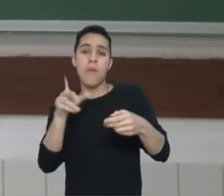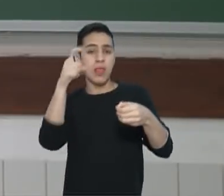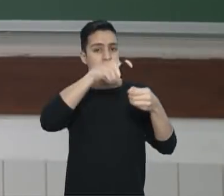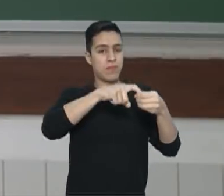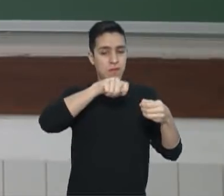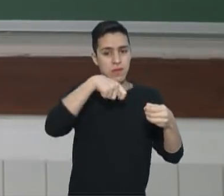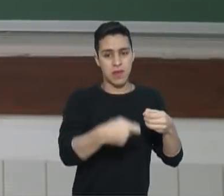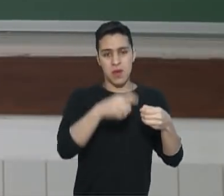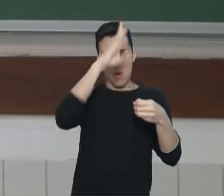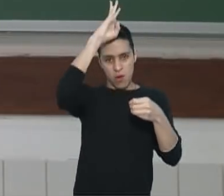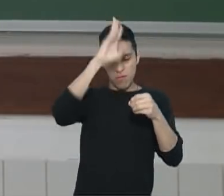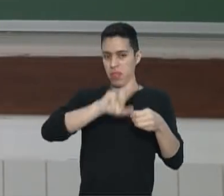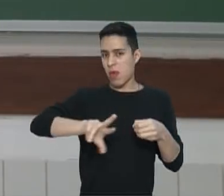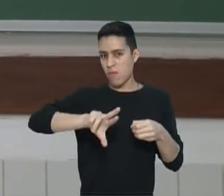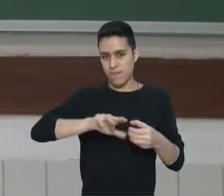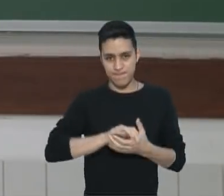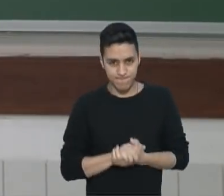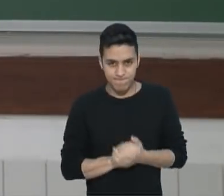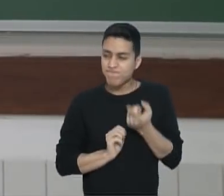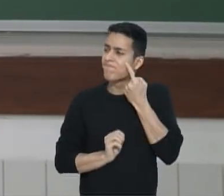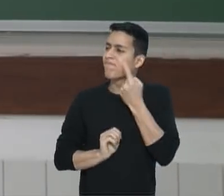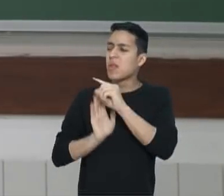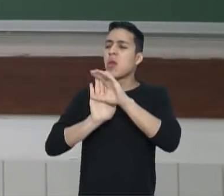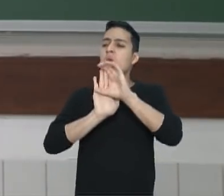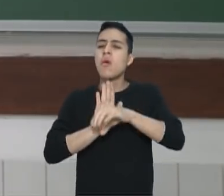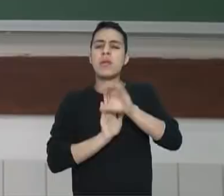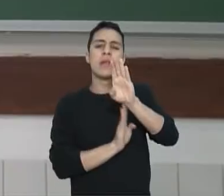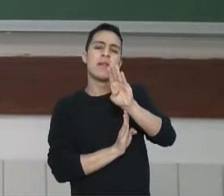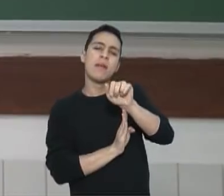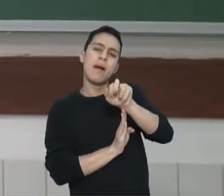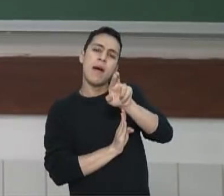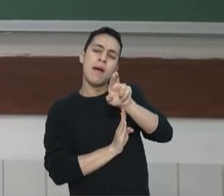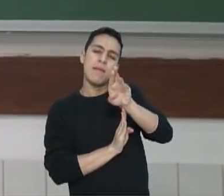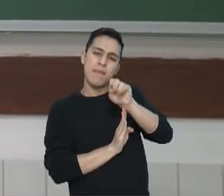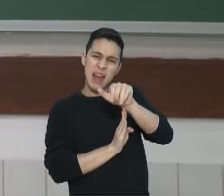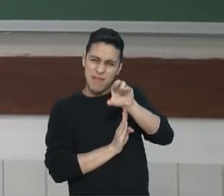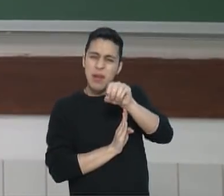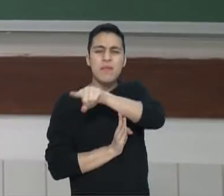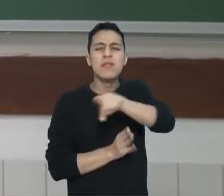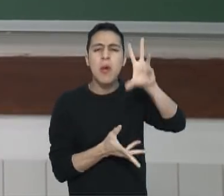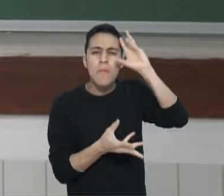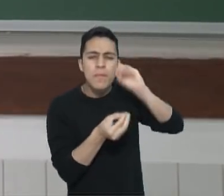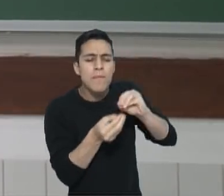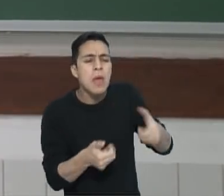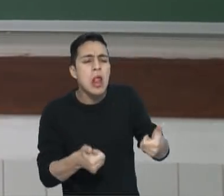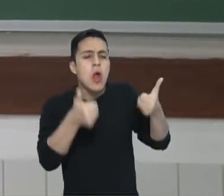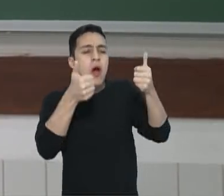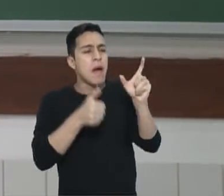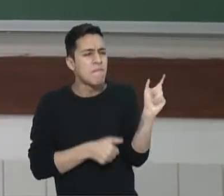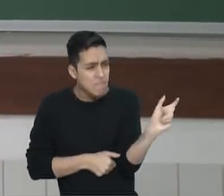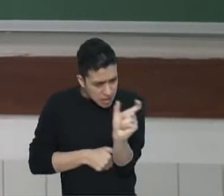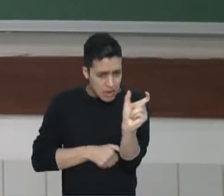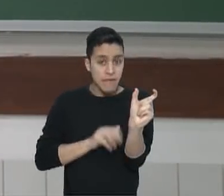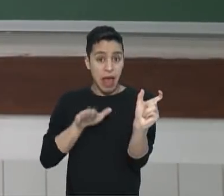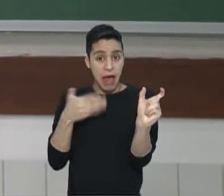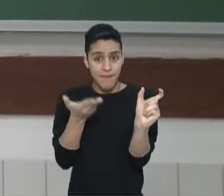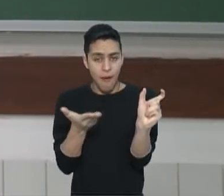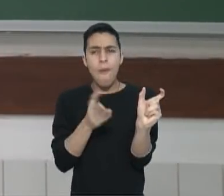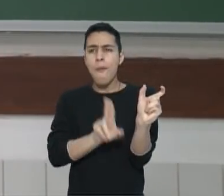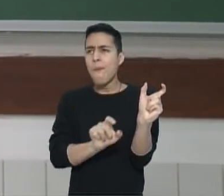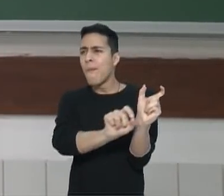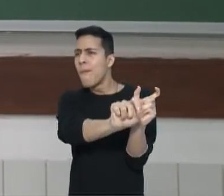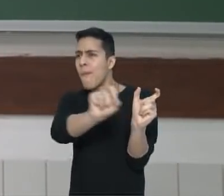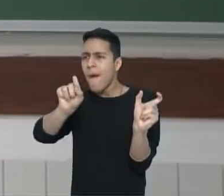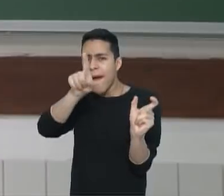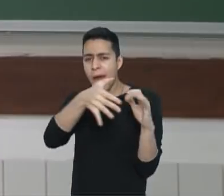romanizadas. Daí aqui a definição de bárbaro, para você entender melhor essa palavra, que é uma palavra hoje que é muito utilizada na modernidade, né,